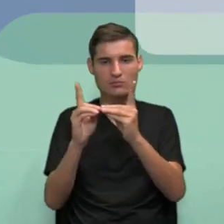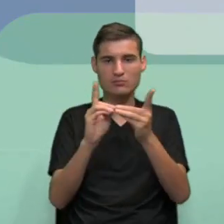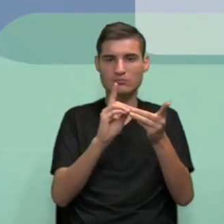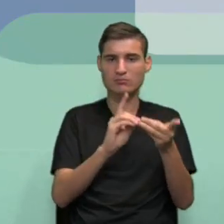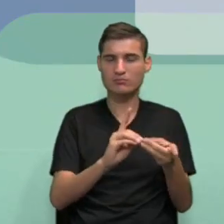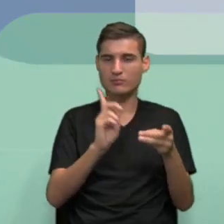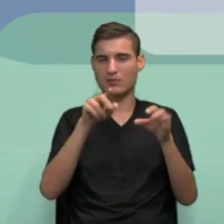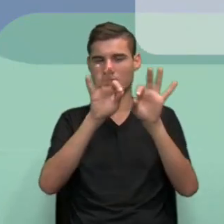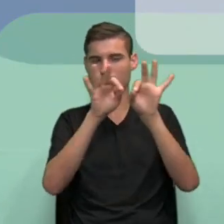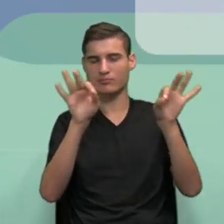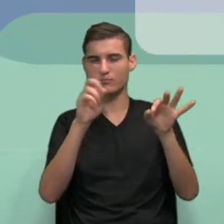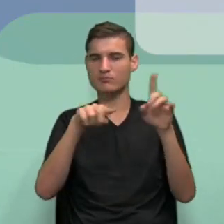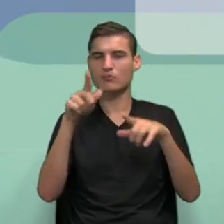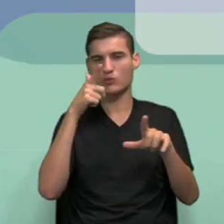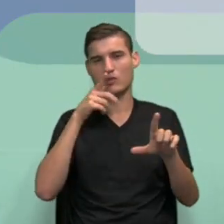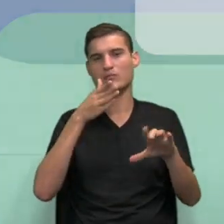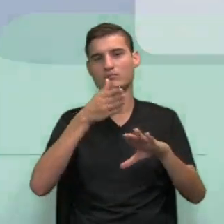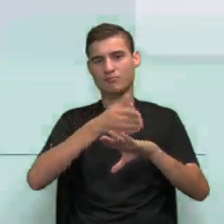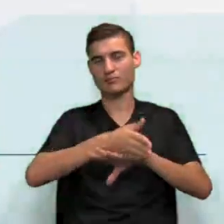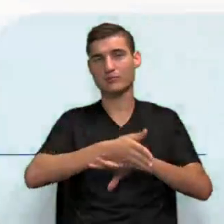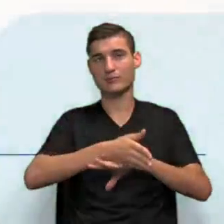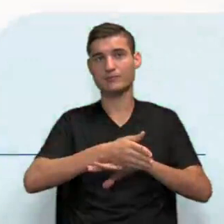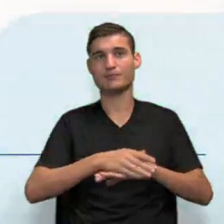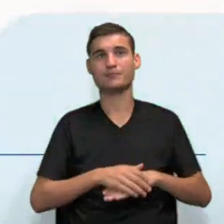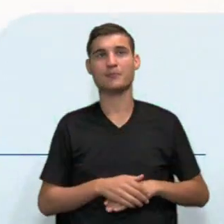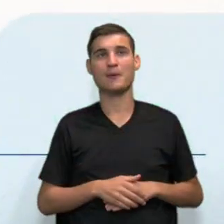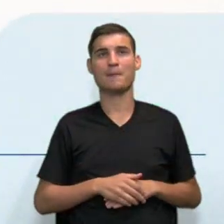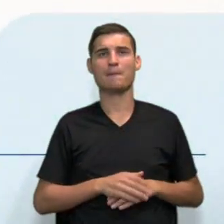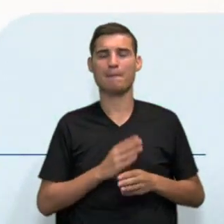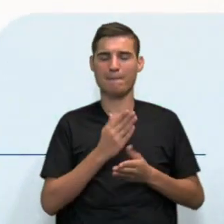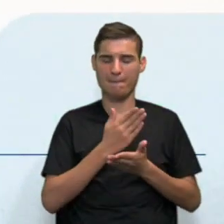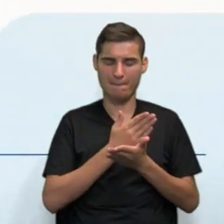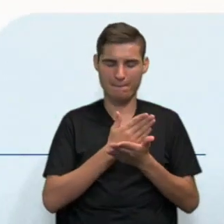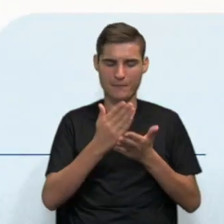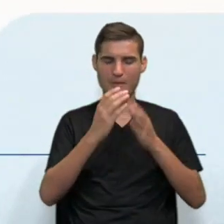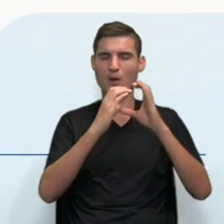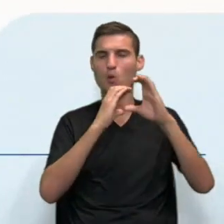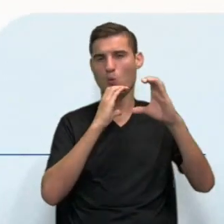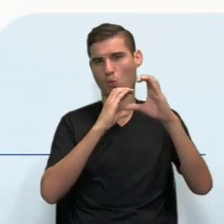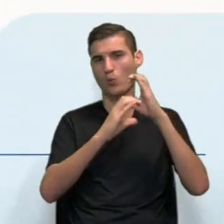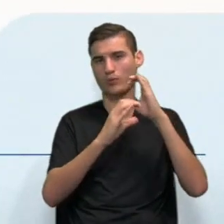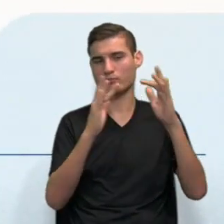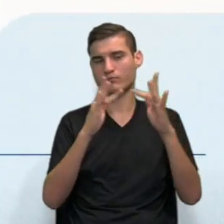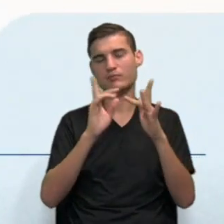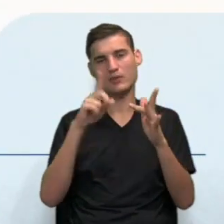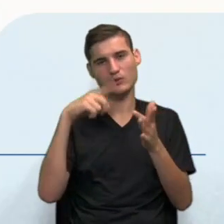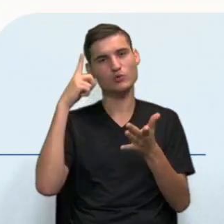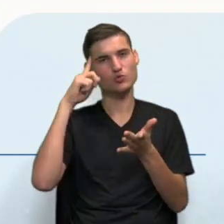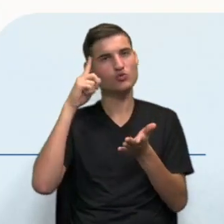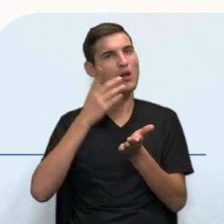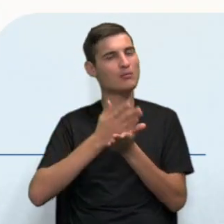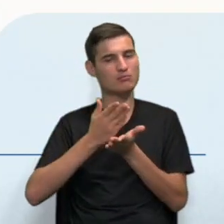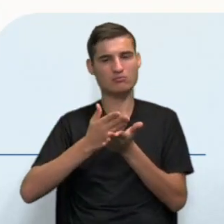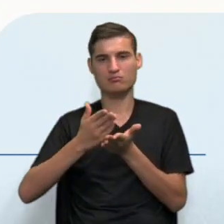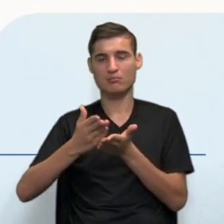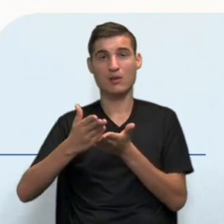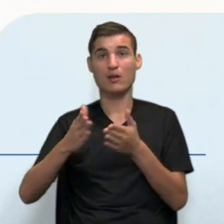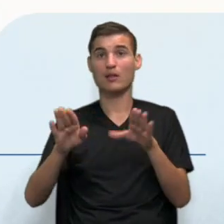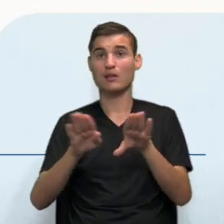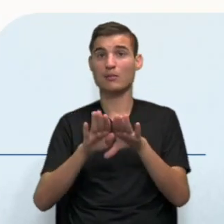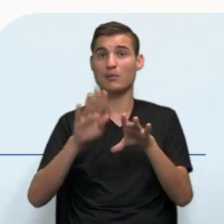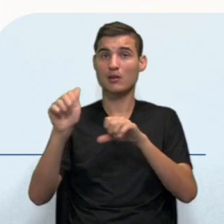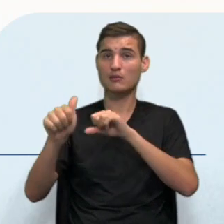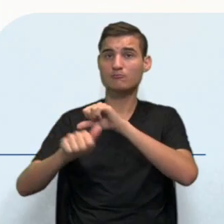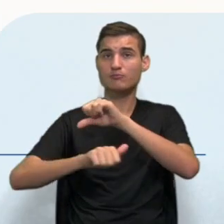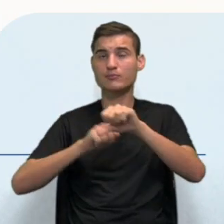que eu vou estar postando para vocês. E a telecomunicação, a gente sabe que ela está presente no nosso dia a dia. E, além do mais, ela